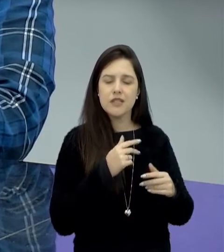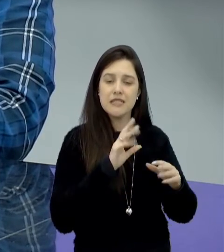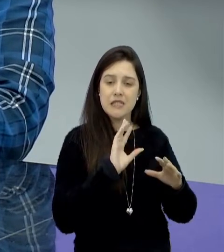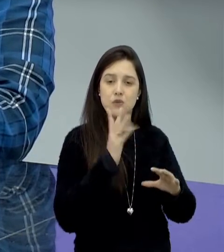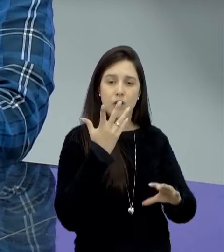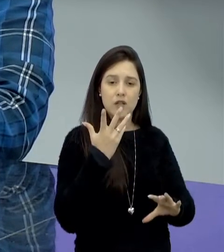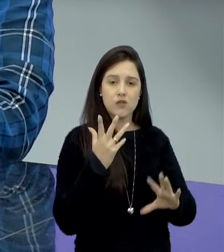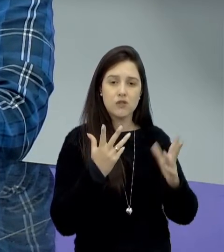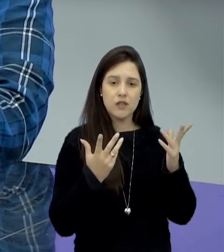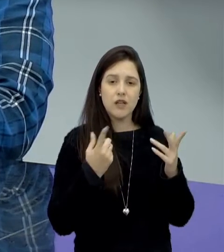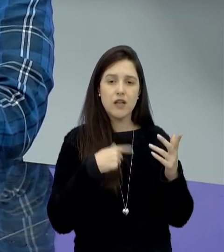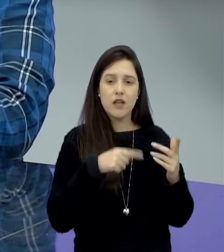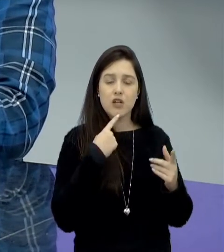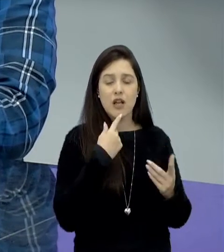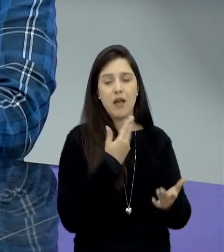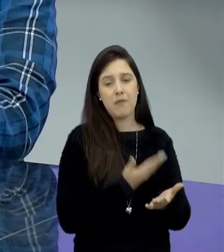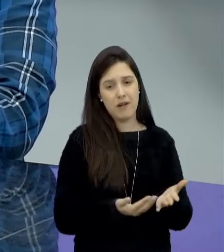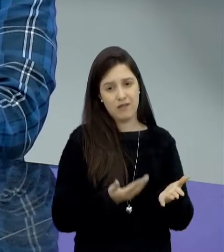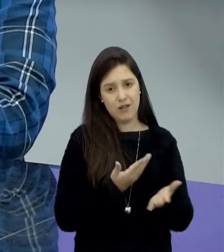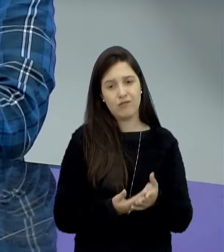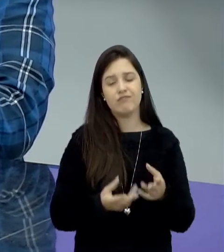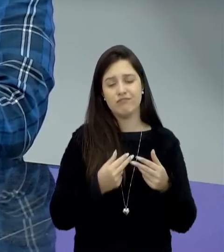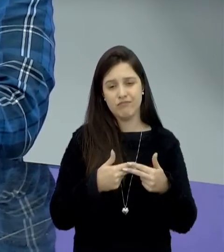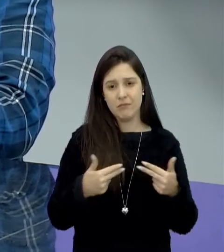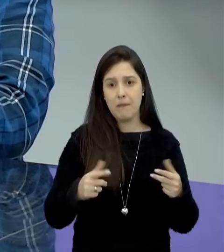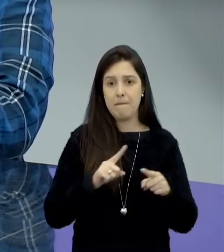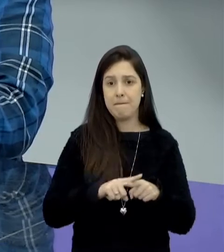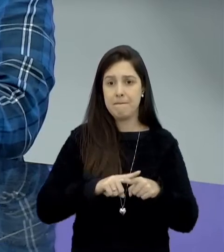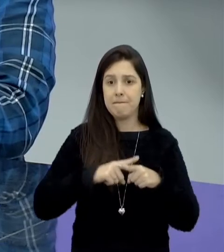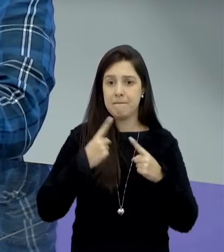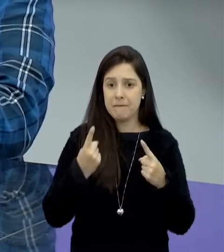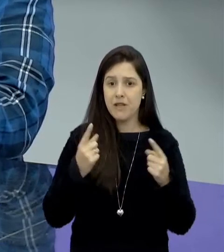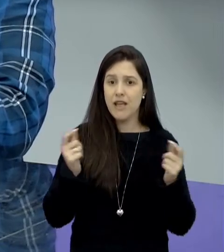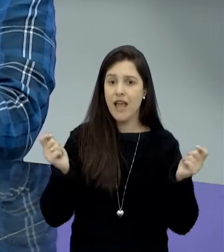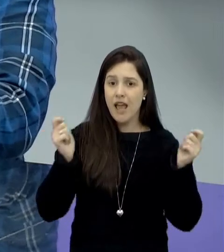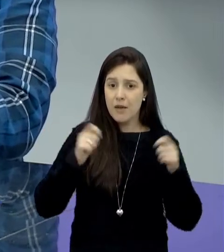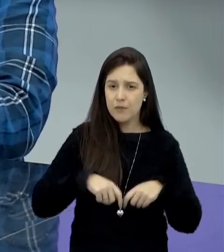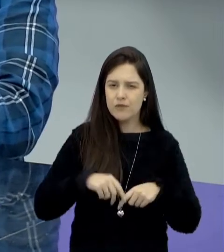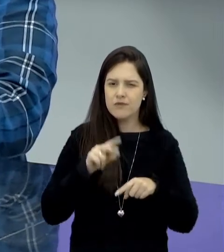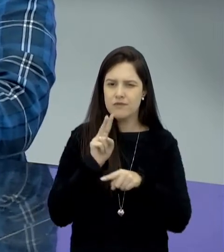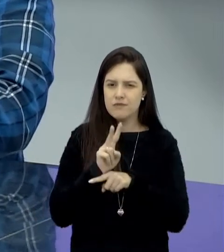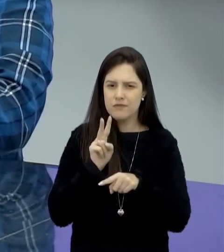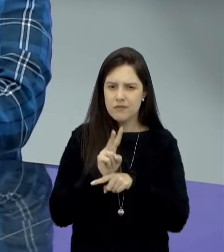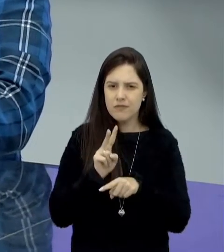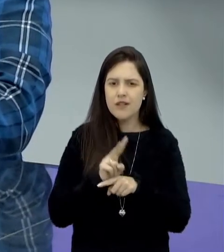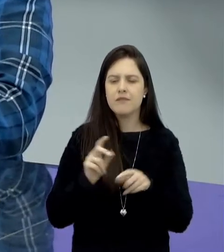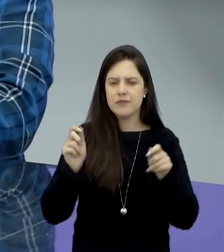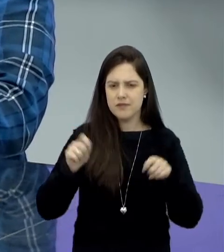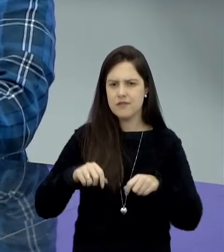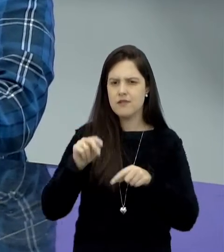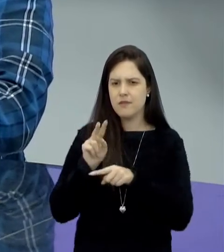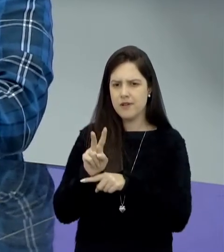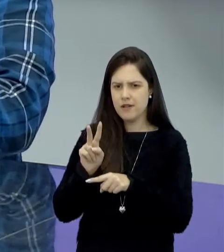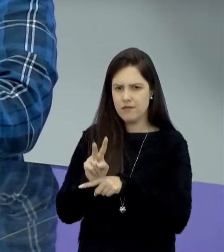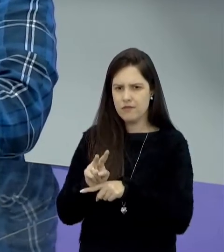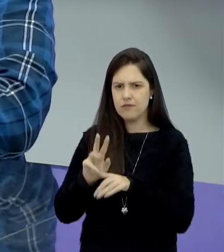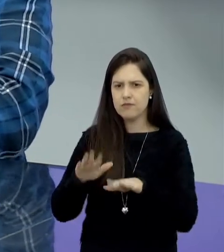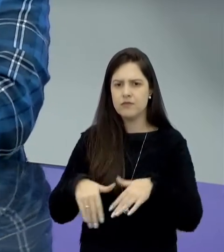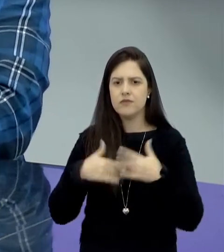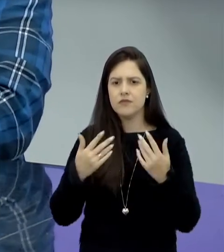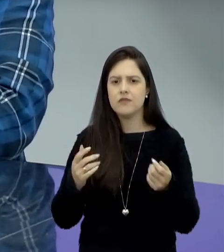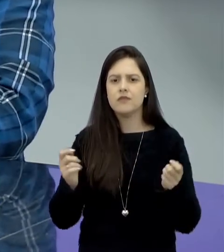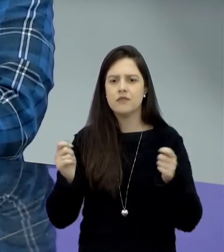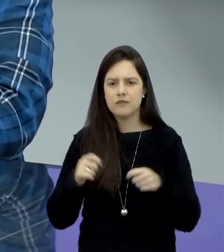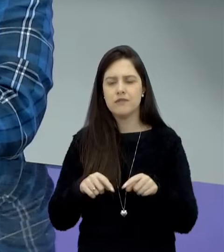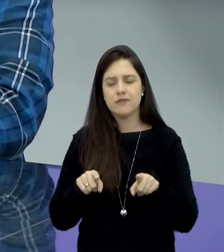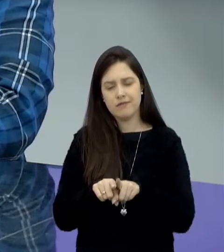né? Então a gente acaba perdendo muita coisa. Mas o que é possível preservar deve ser preservado, né? Então o IPHAN está aí para